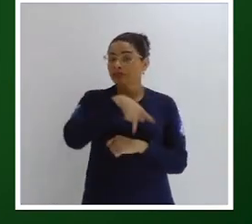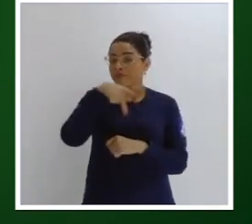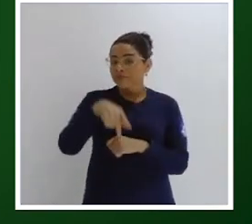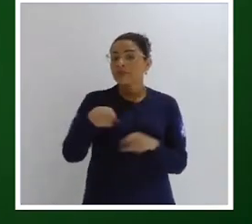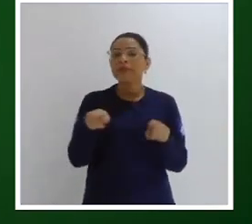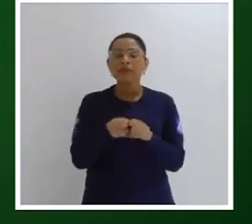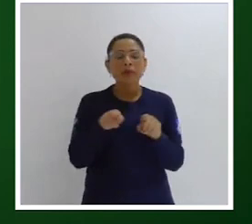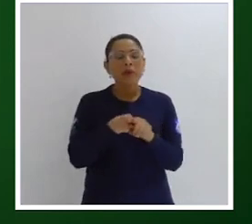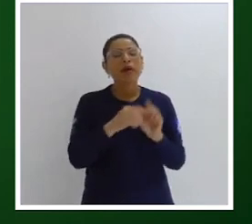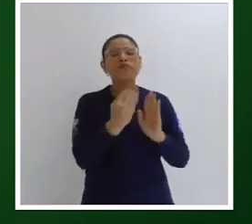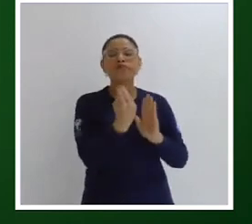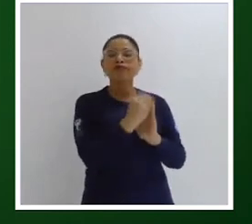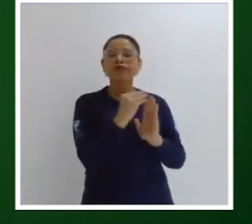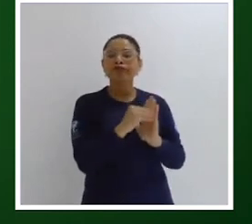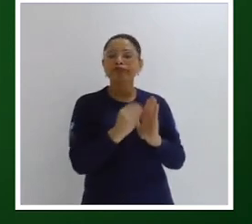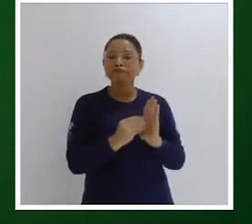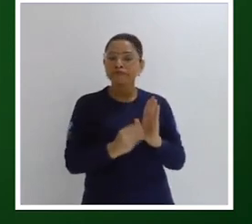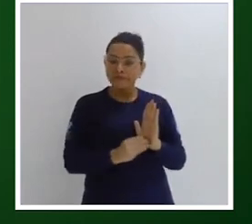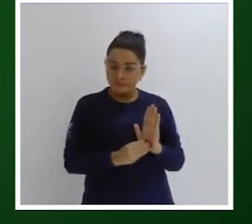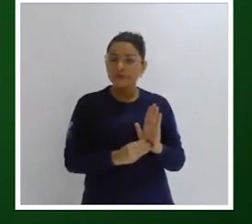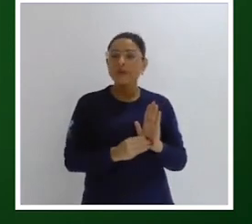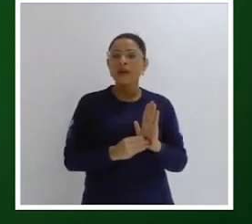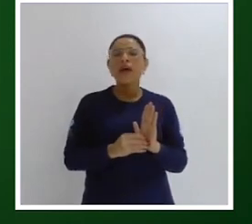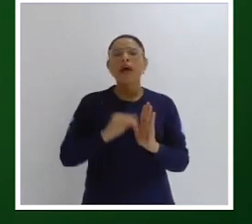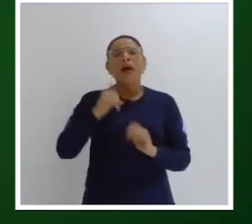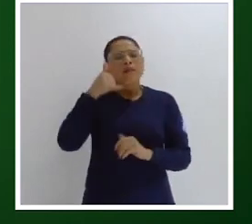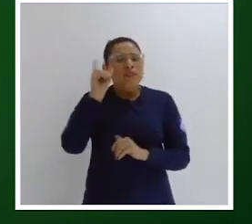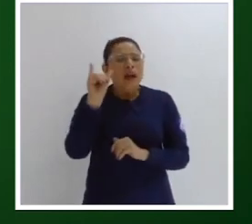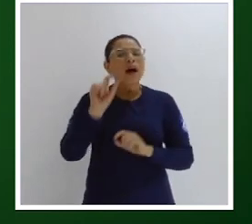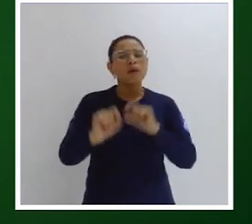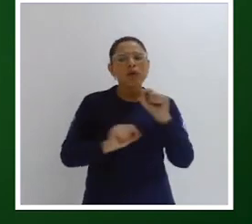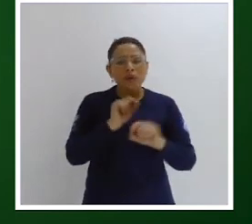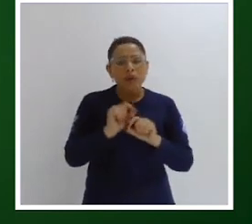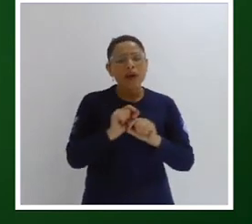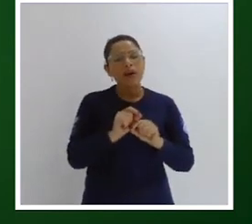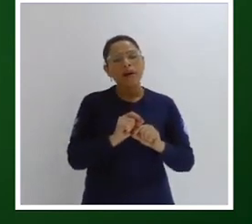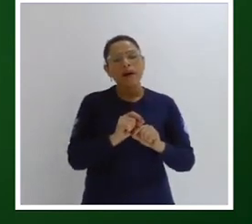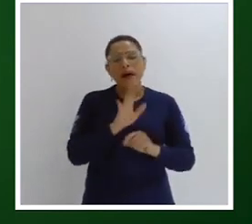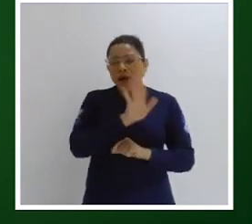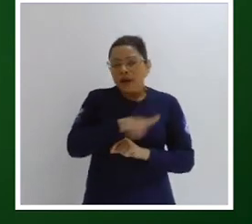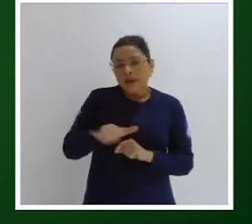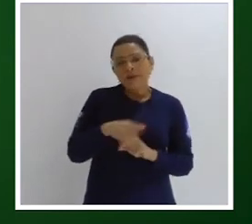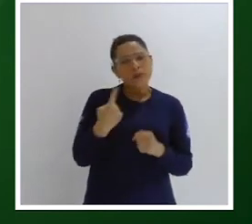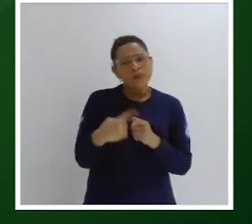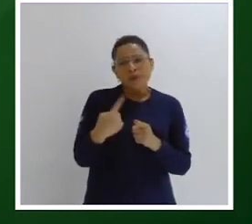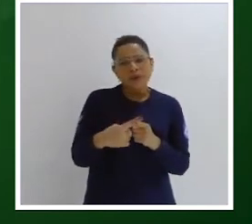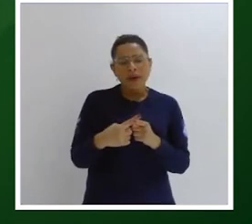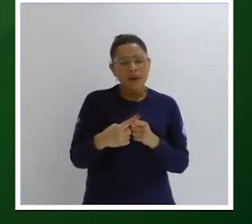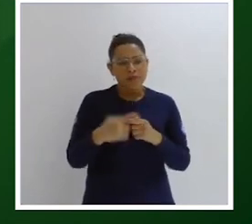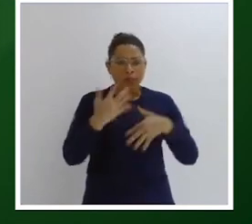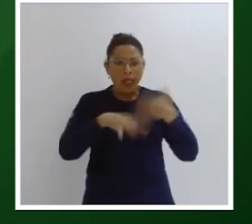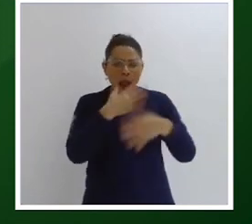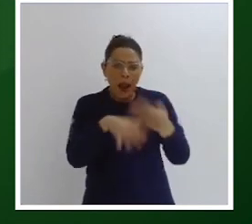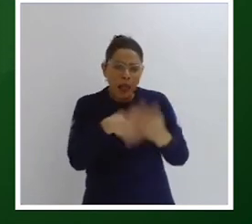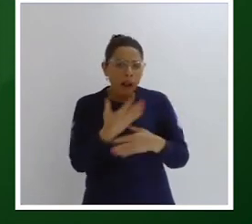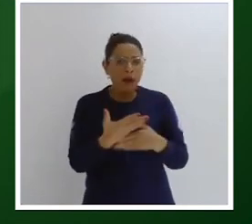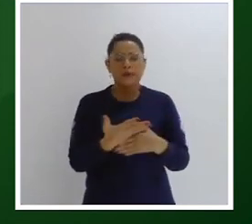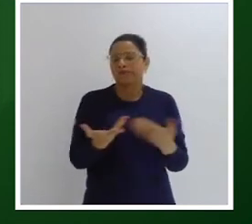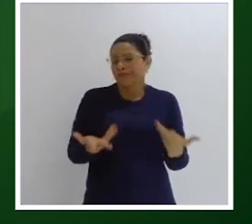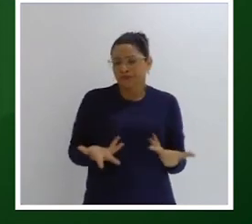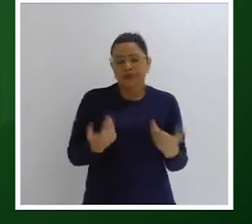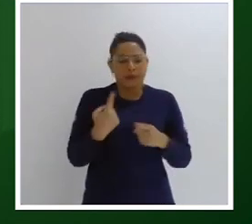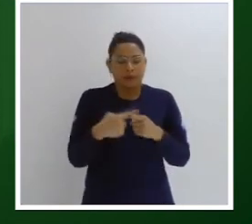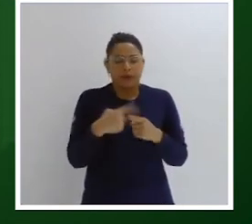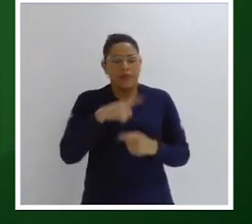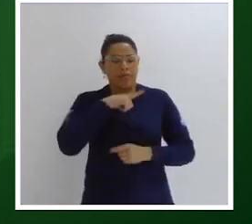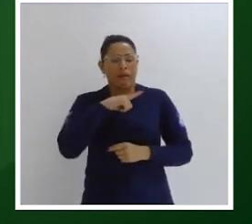estabelecer critérios para evitar aquela questão de repente encaminhar uma criança porque além disciplinada né o fato dela ser disciplinada e não quer dizer que